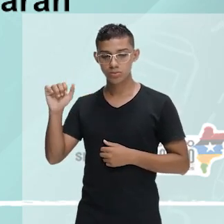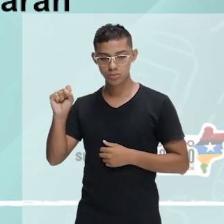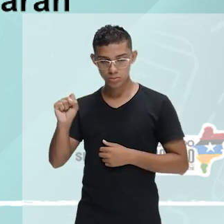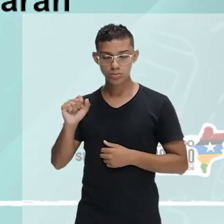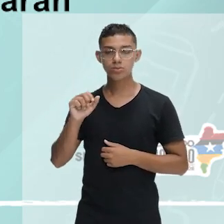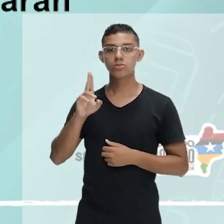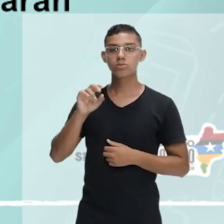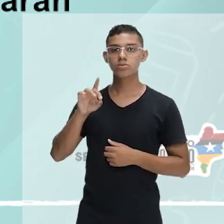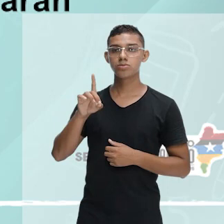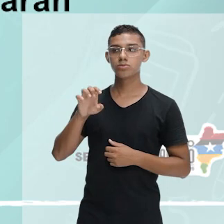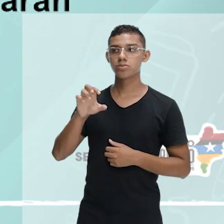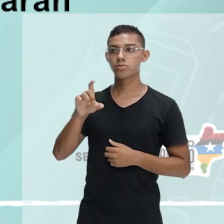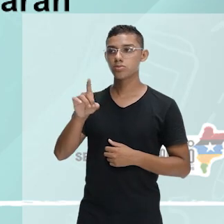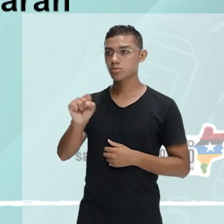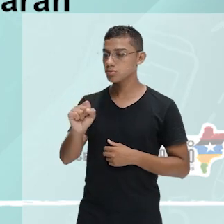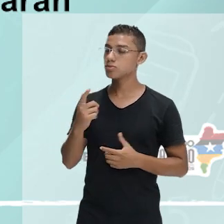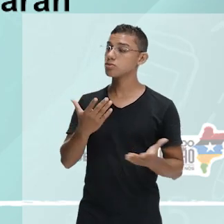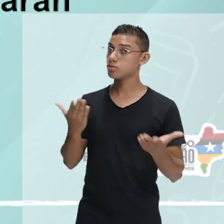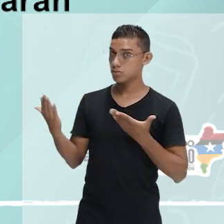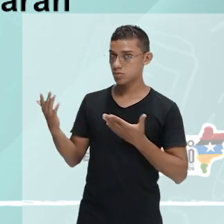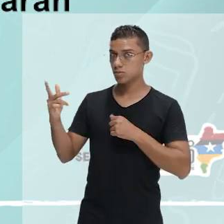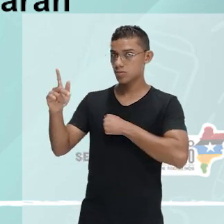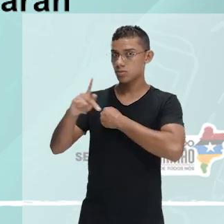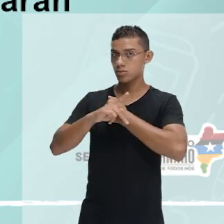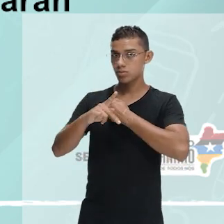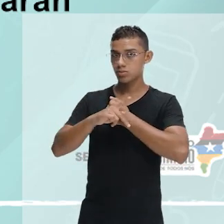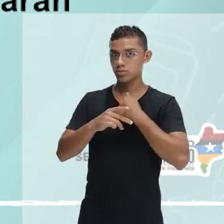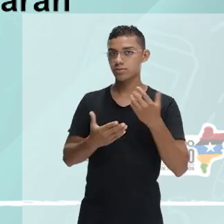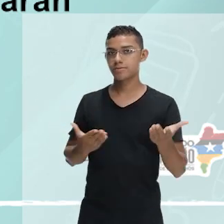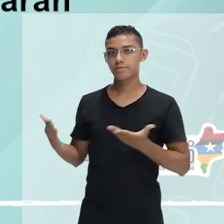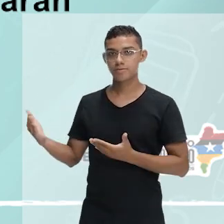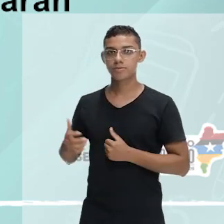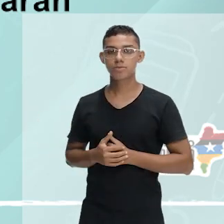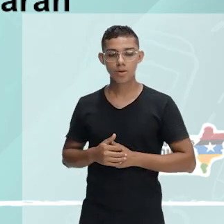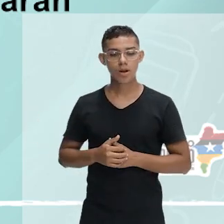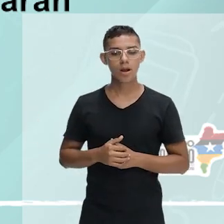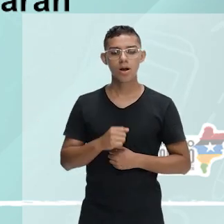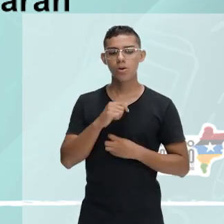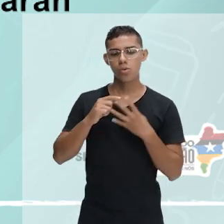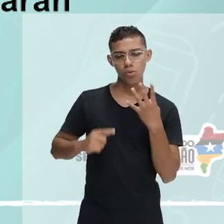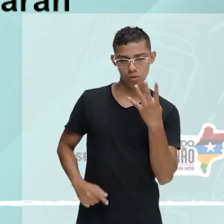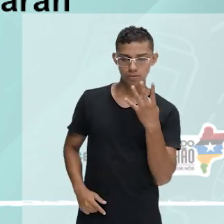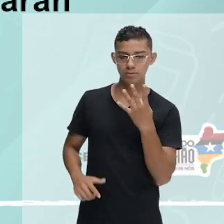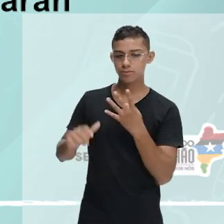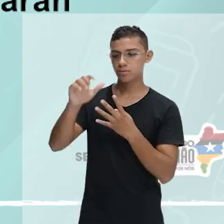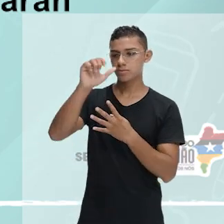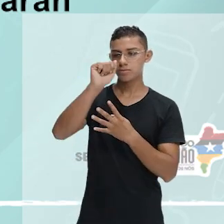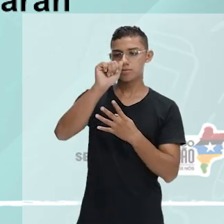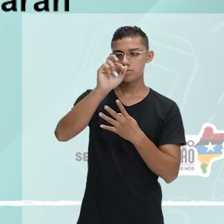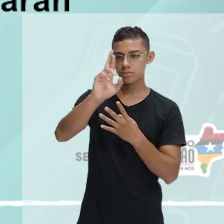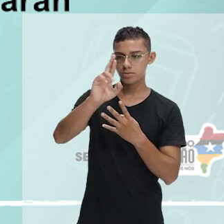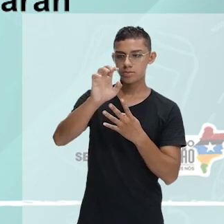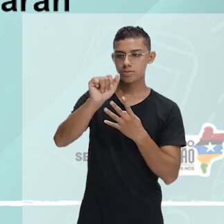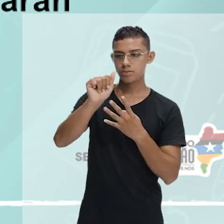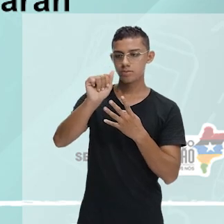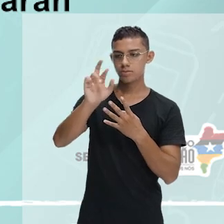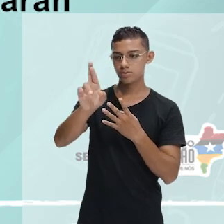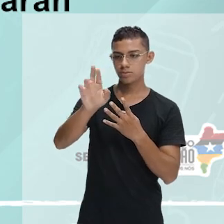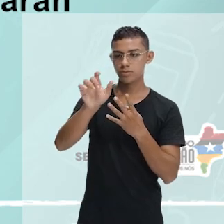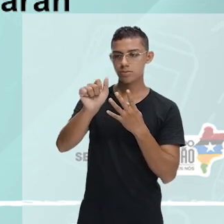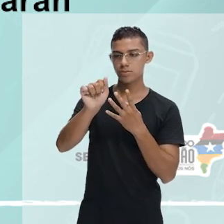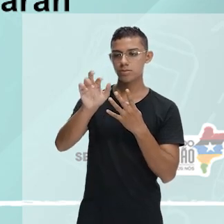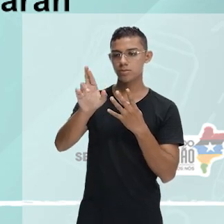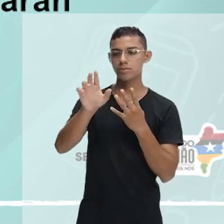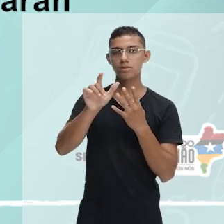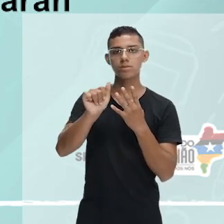eu peguei 4 verbos em primeira terminação AR. Vamos ver como é que fica? Vamos começar